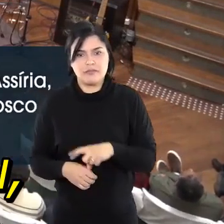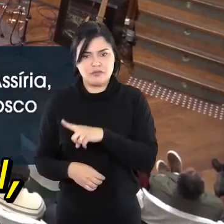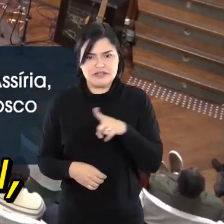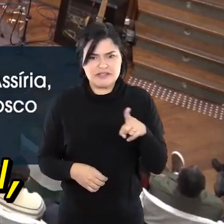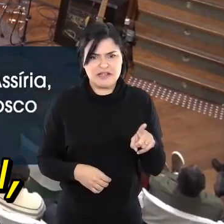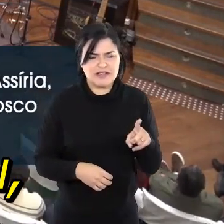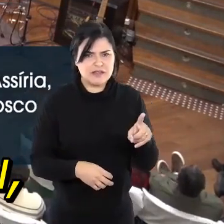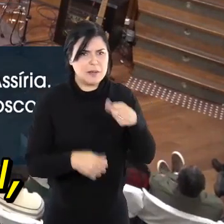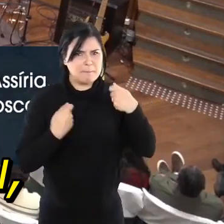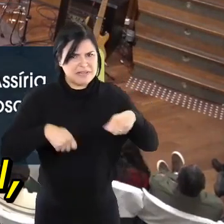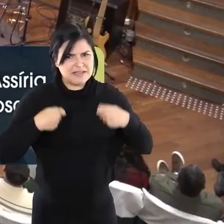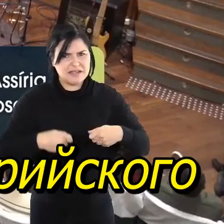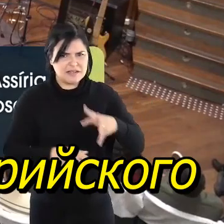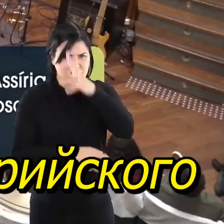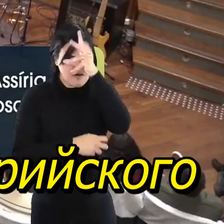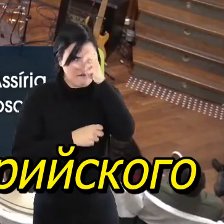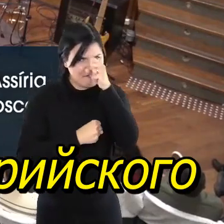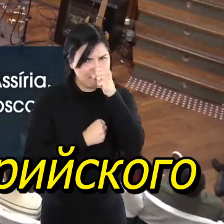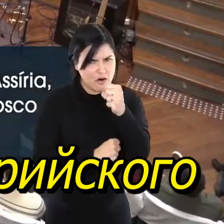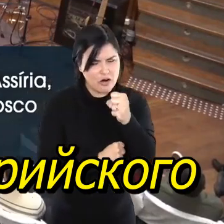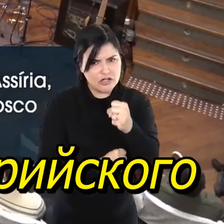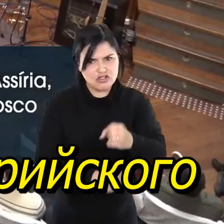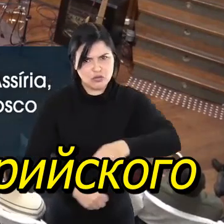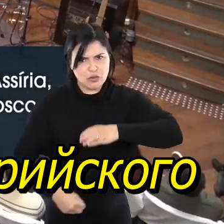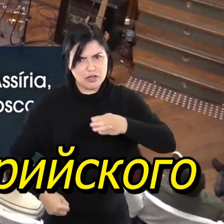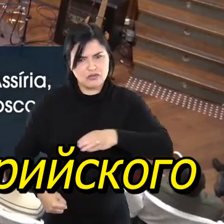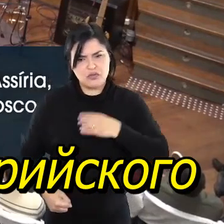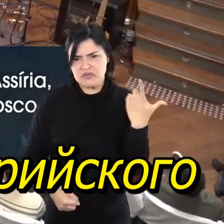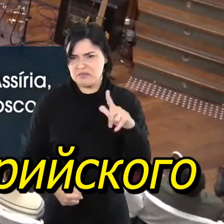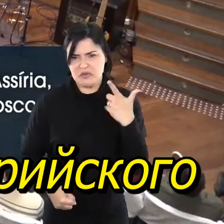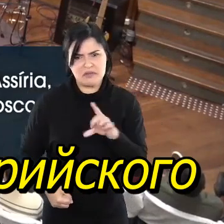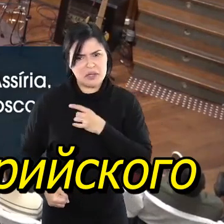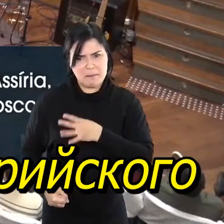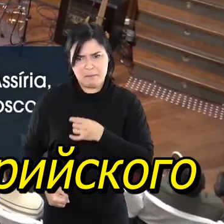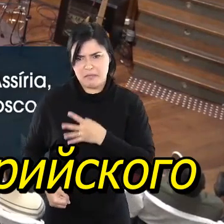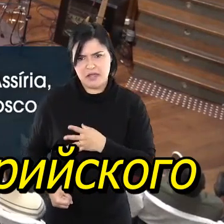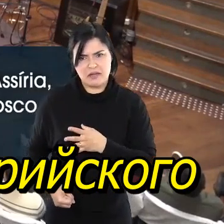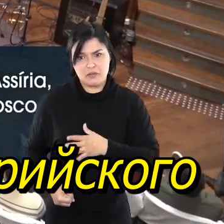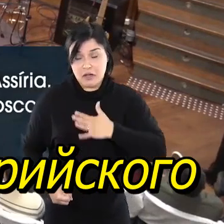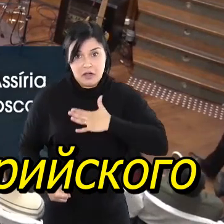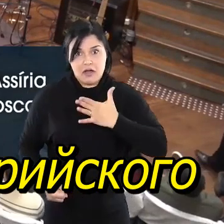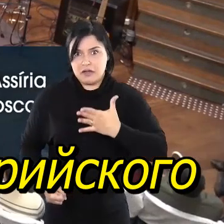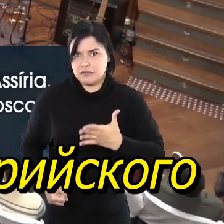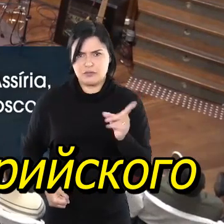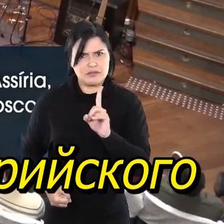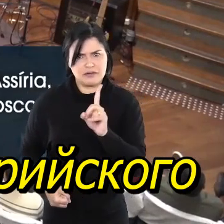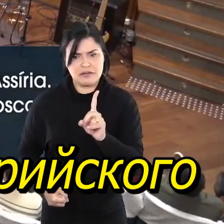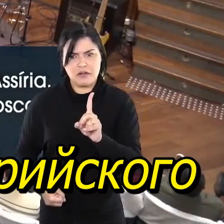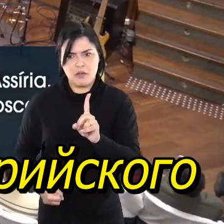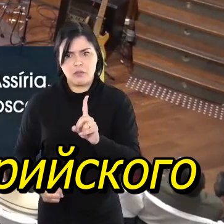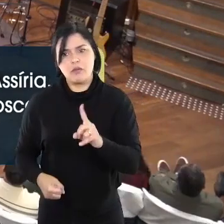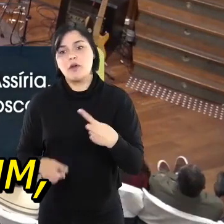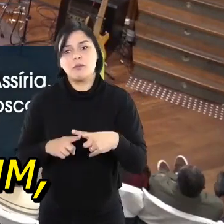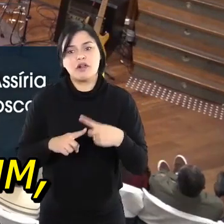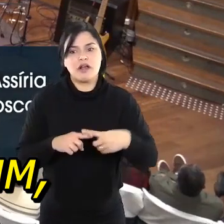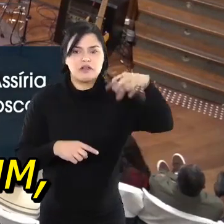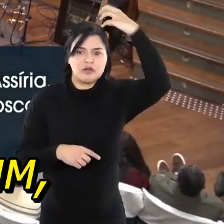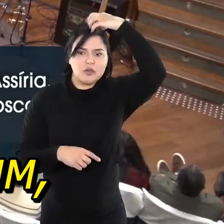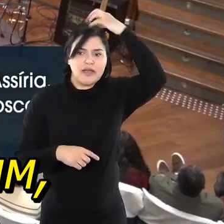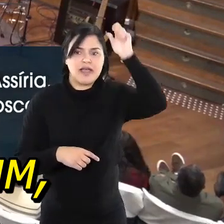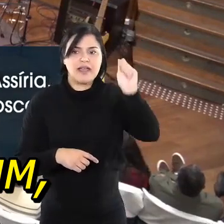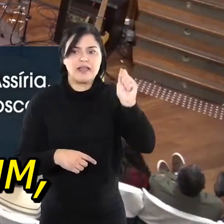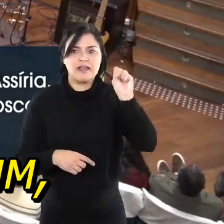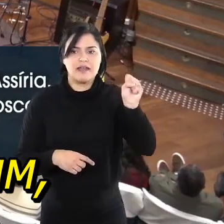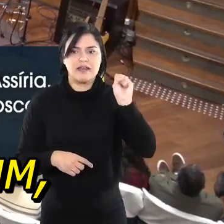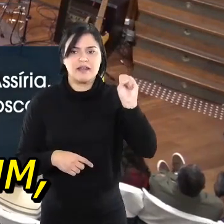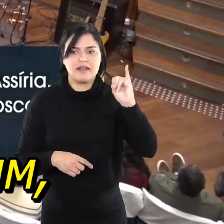fortes e corajosos, não temais nem vos assusteis por causa do rei da Síria, nem por